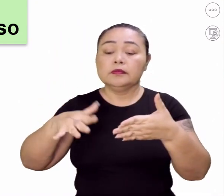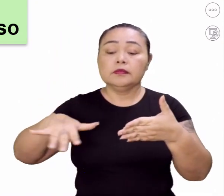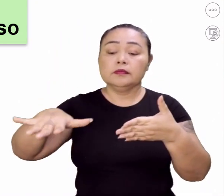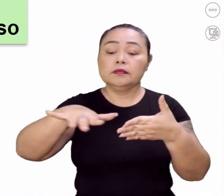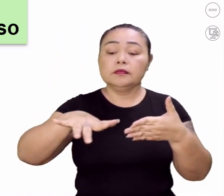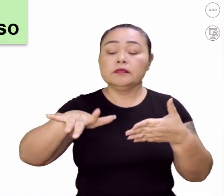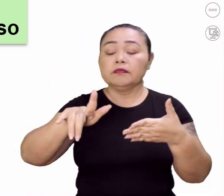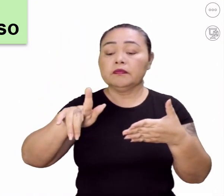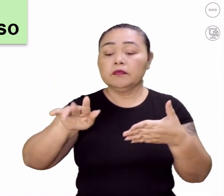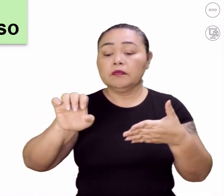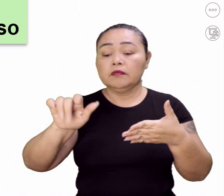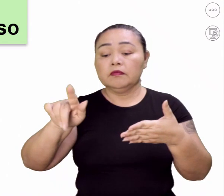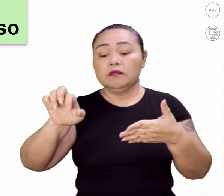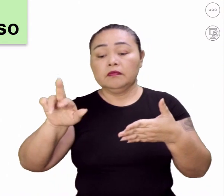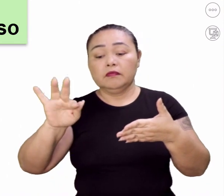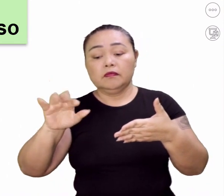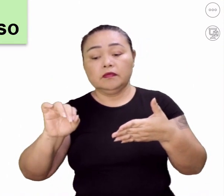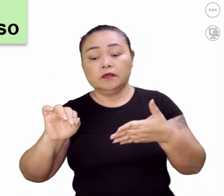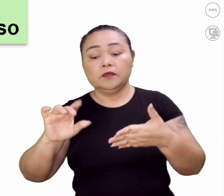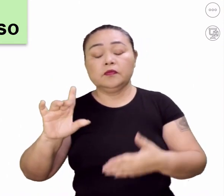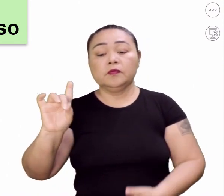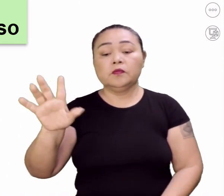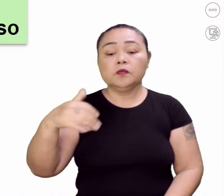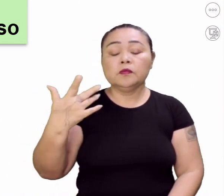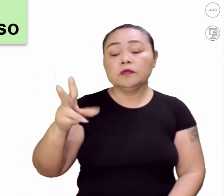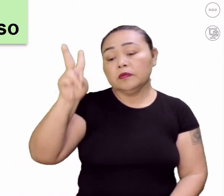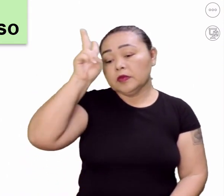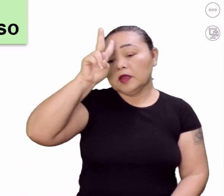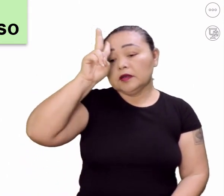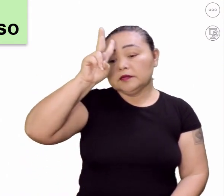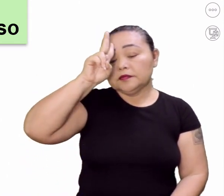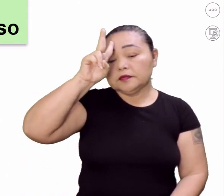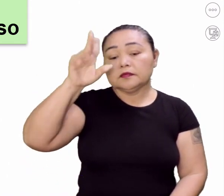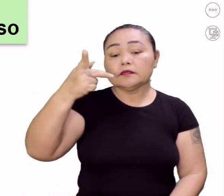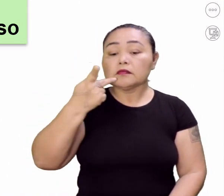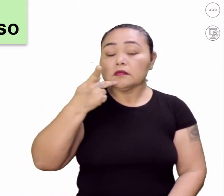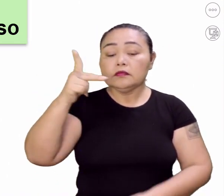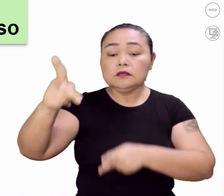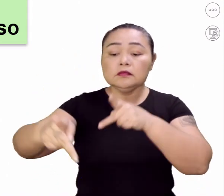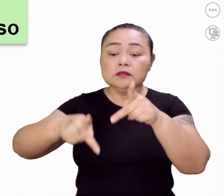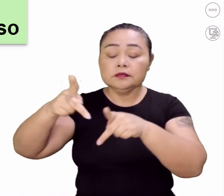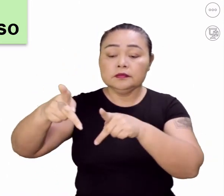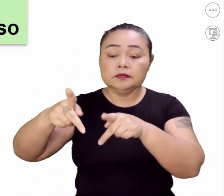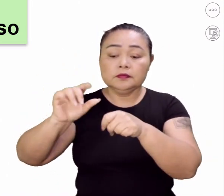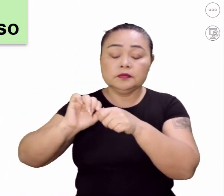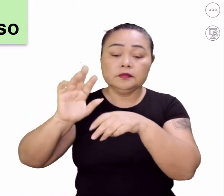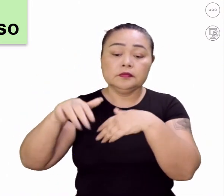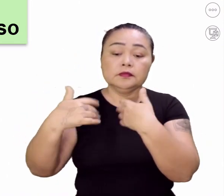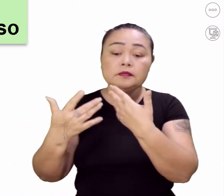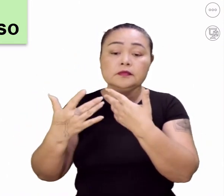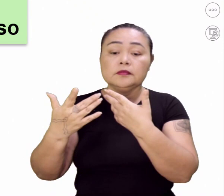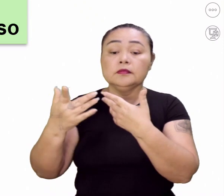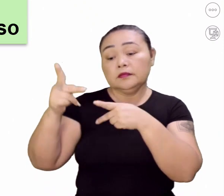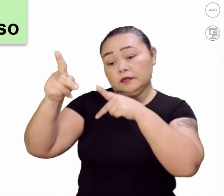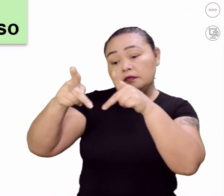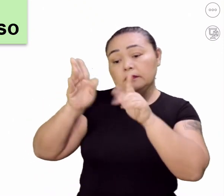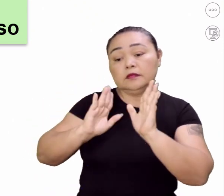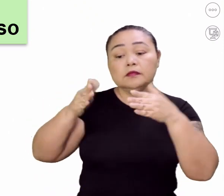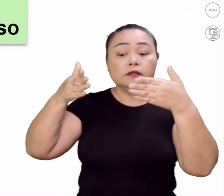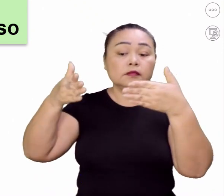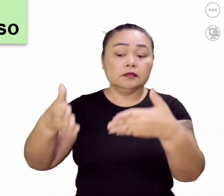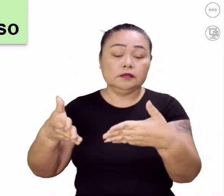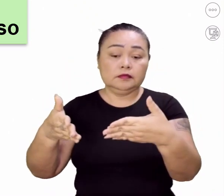espaço geográfico, não é isso, Rogério? Exatamente. E só lembrando que quando a gente fala da população absoluta de